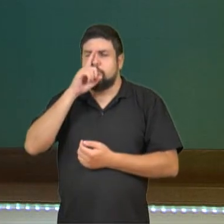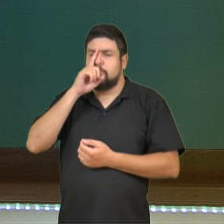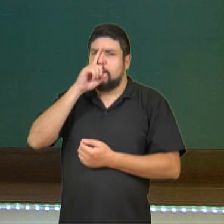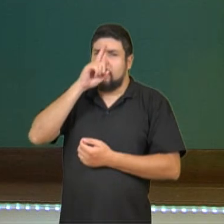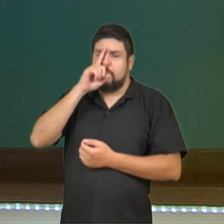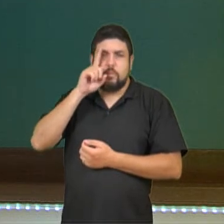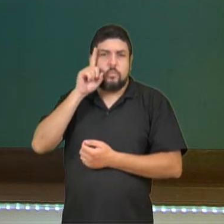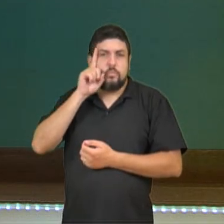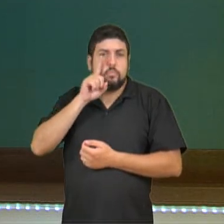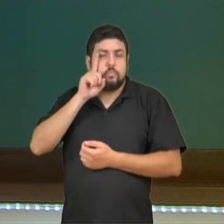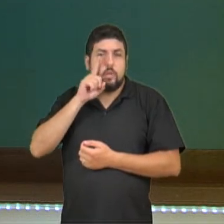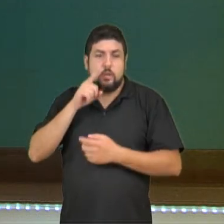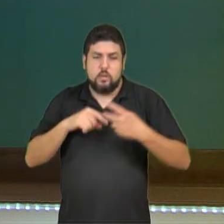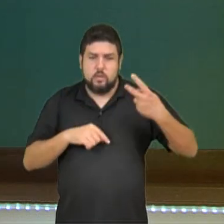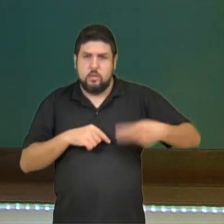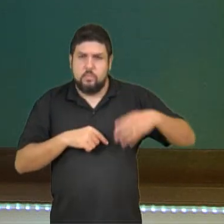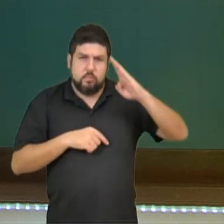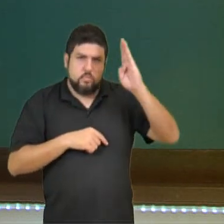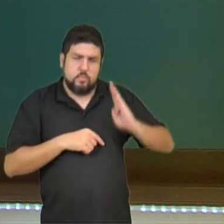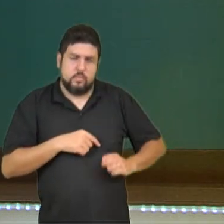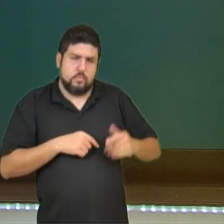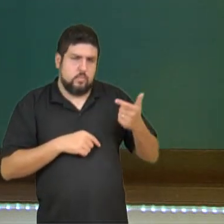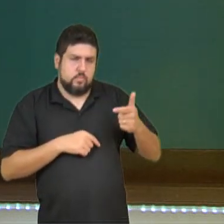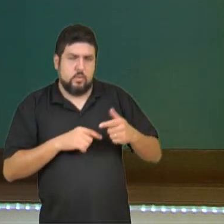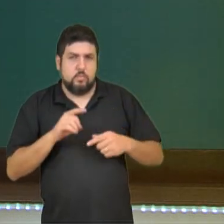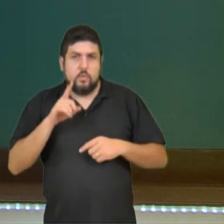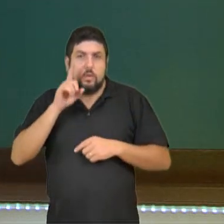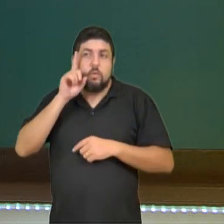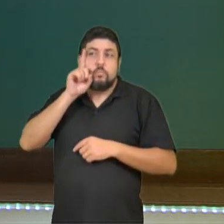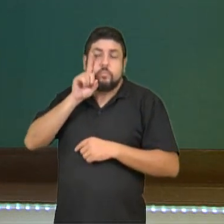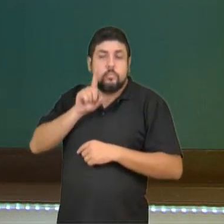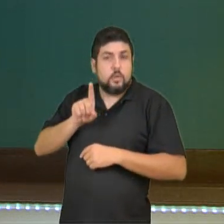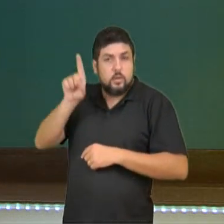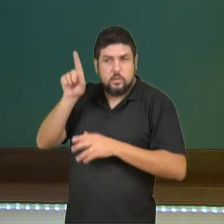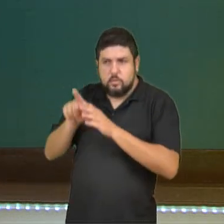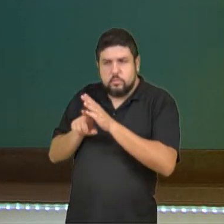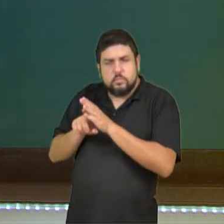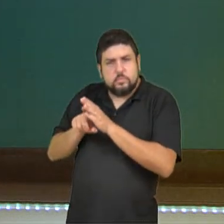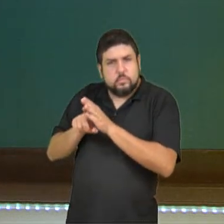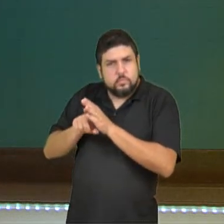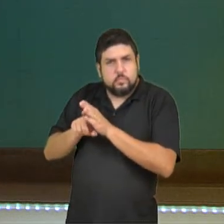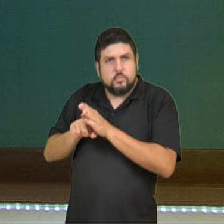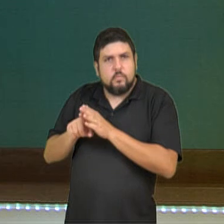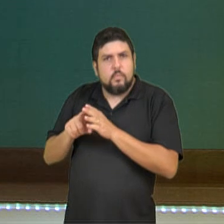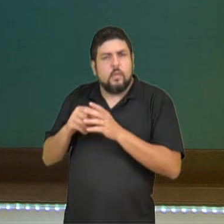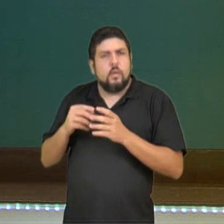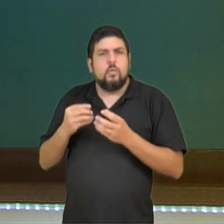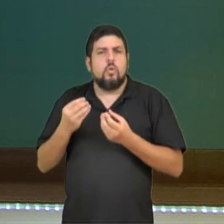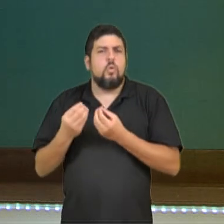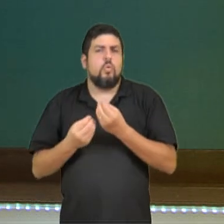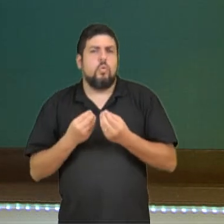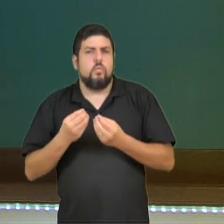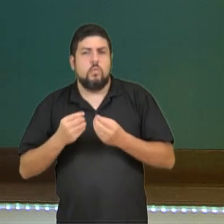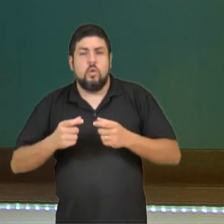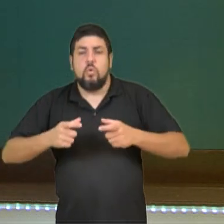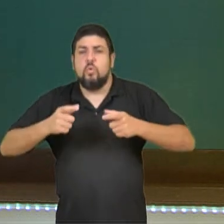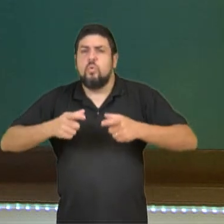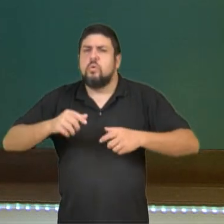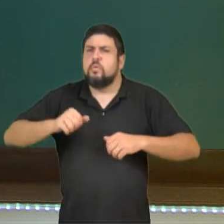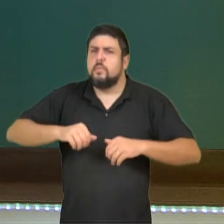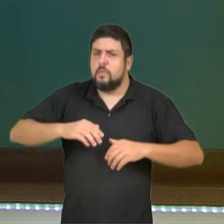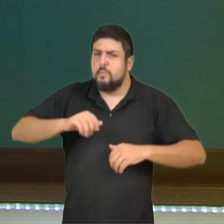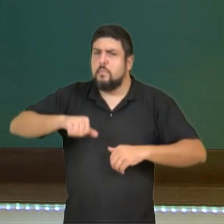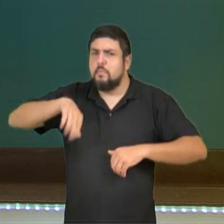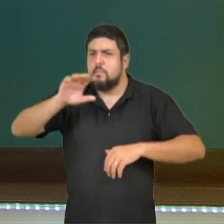essa pesquisa brasileira, trouxe essa pesquisa americana mesmo, que fala um pouquinho sobre quais os lugares em que tem mais lesões